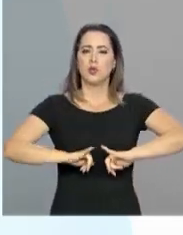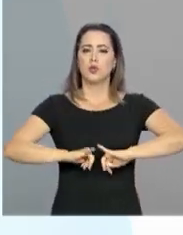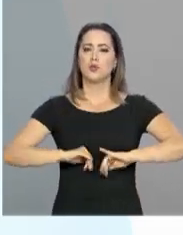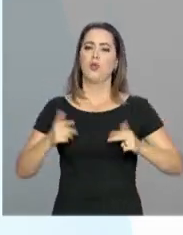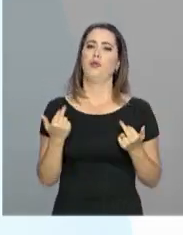sofia